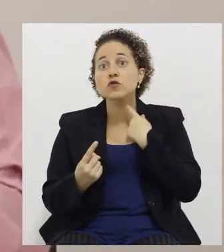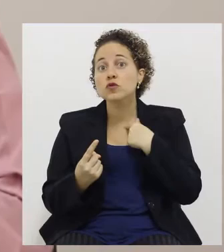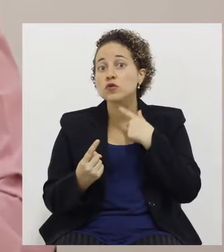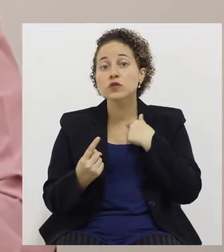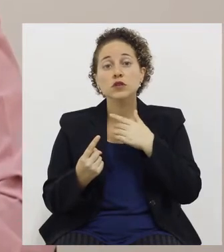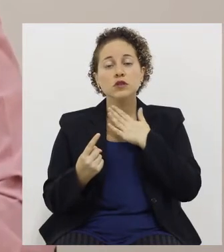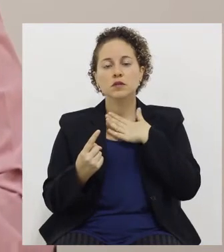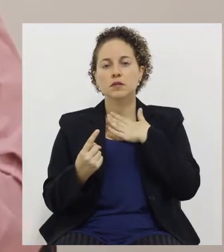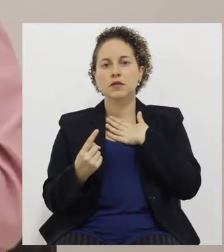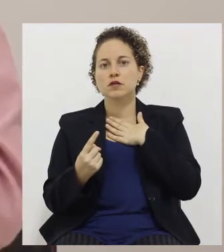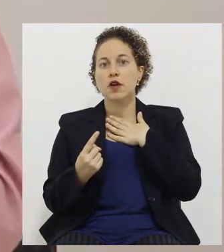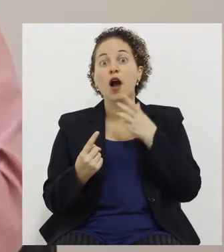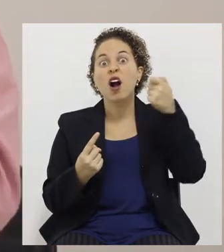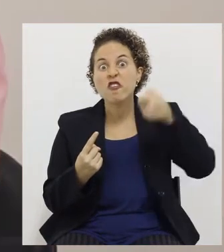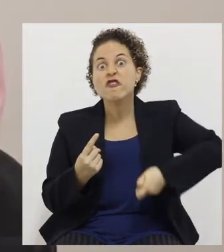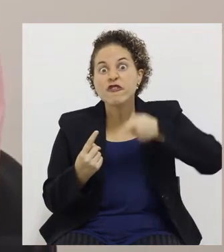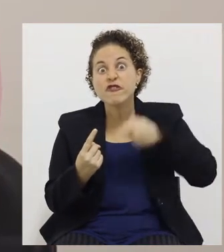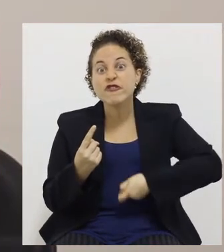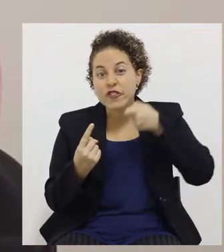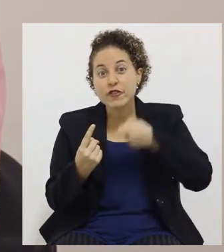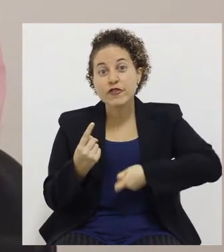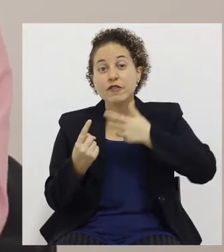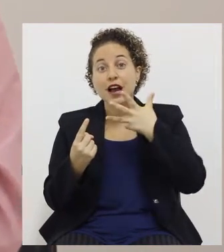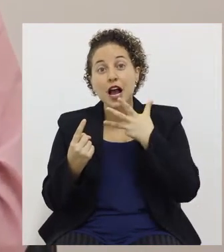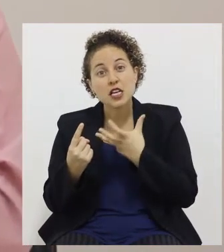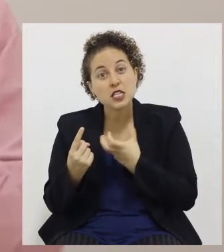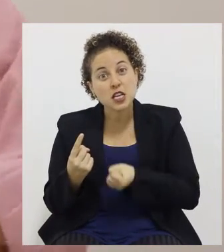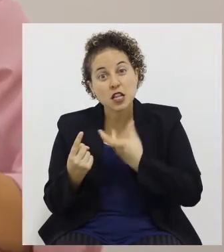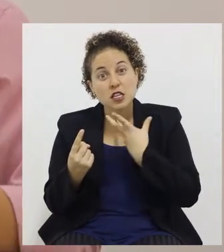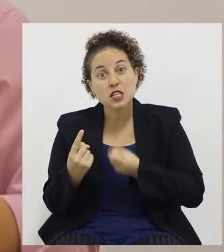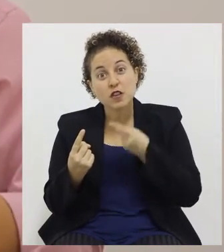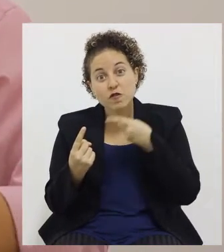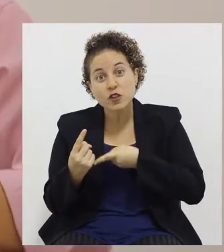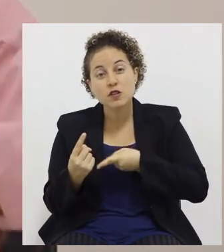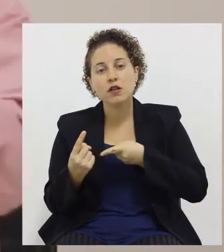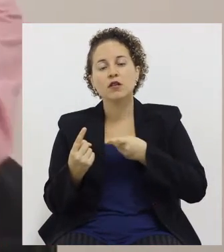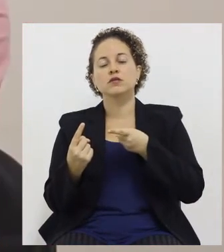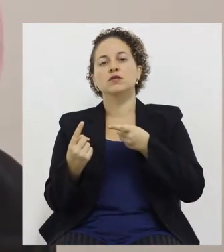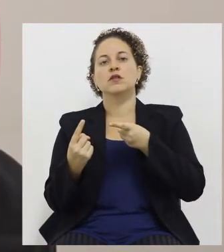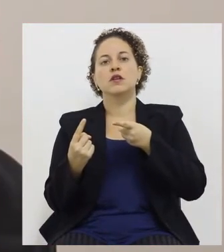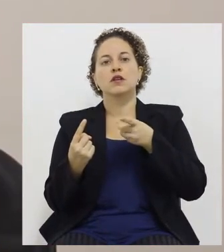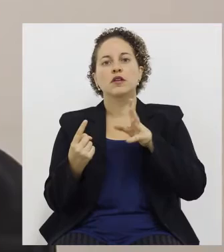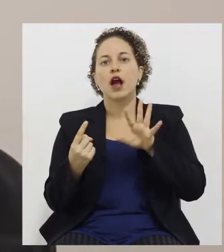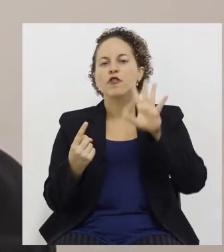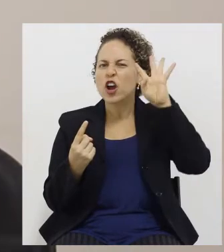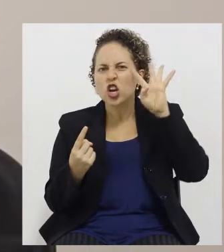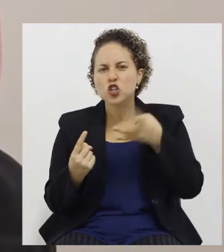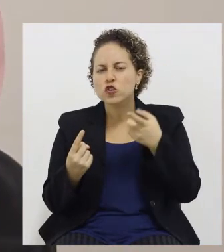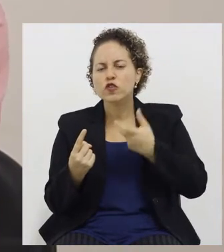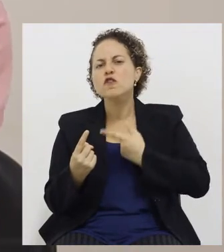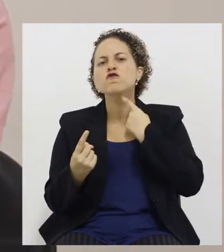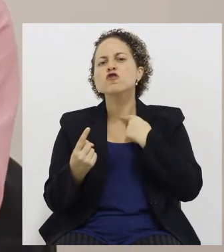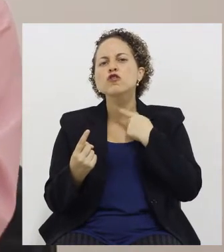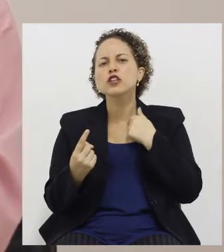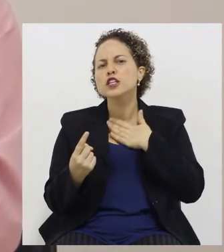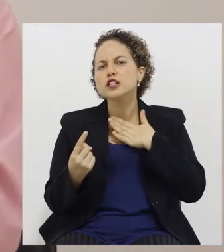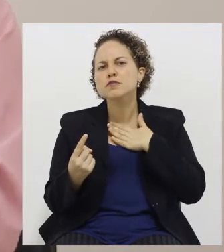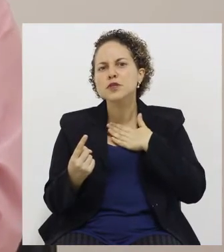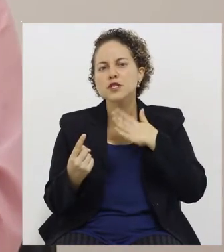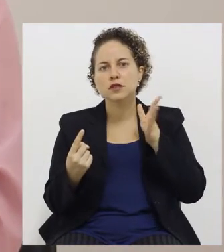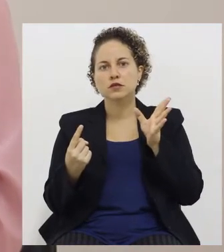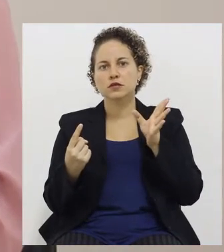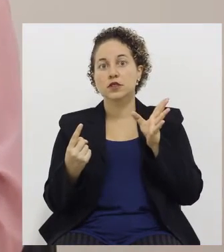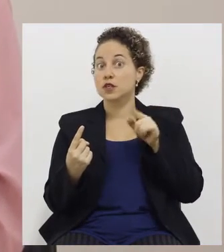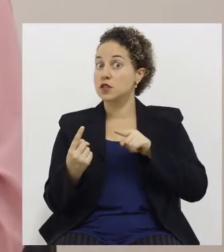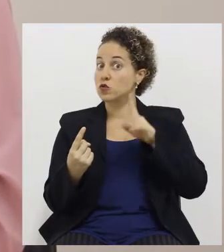poder, por exemplo. Ele impõe e diz assim, vai ser desse jeito e acabou. Nós temos uma diferença e a gente vai resolver desta forma. Isso